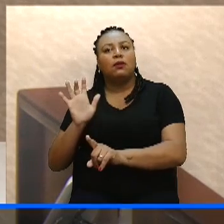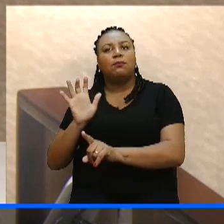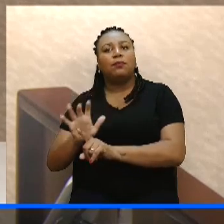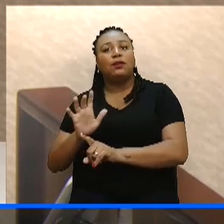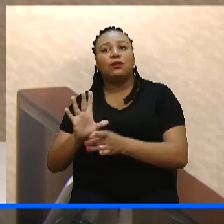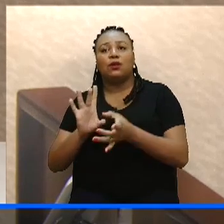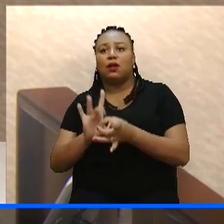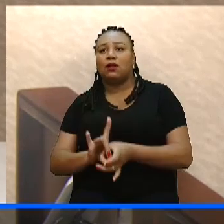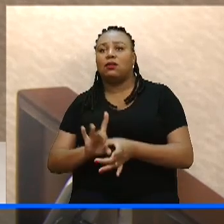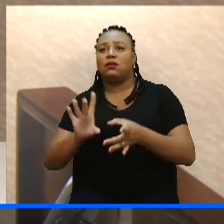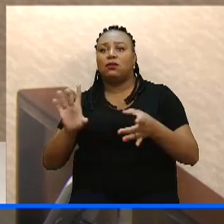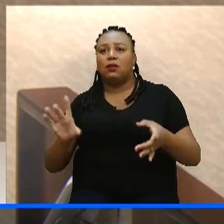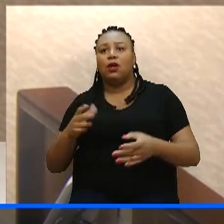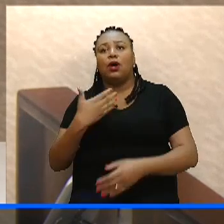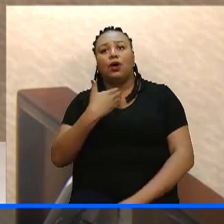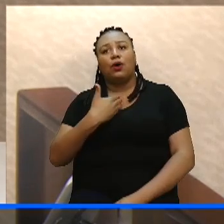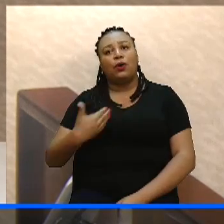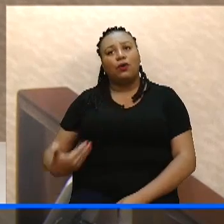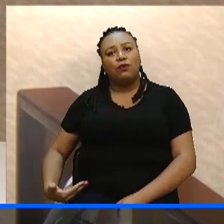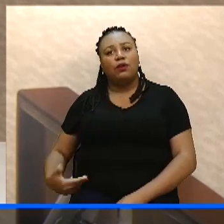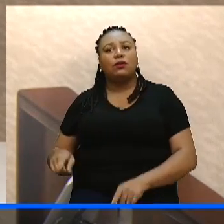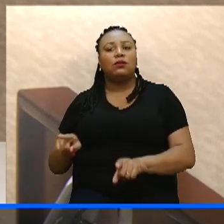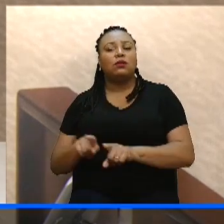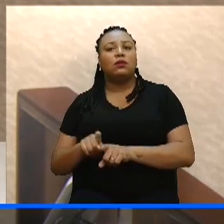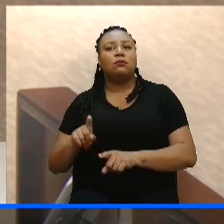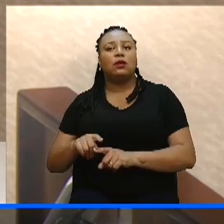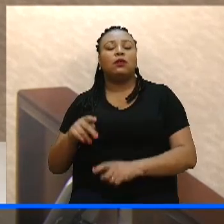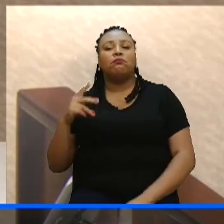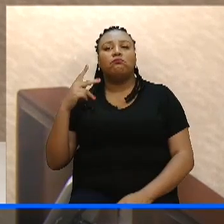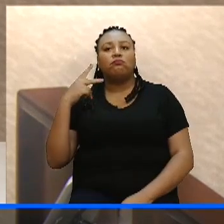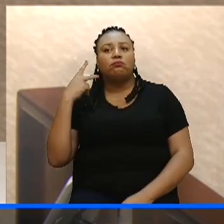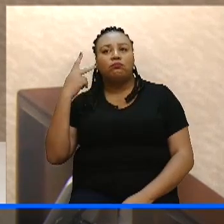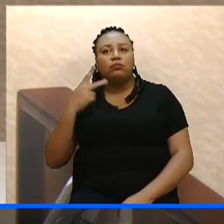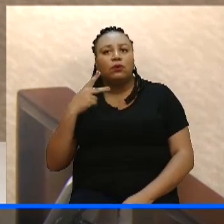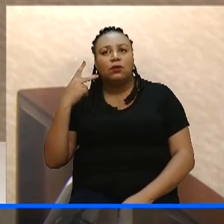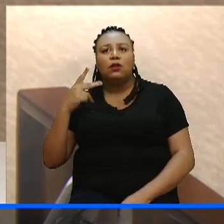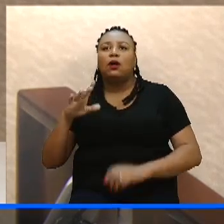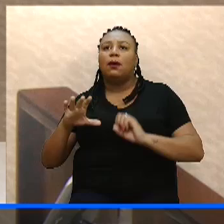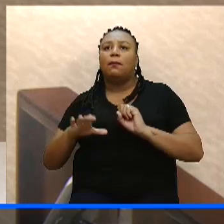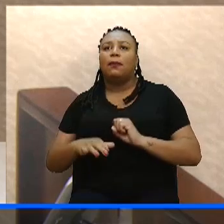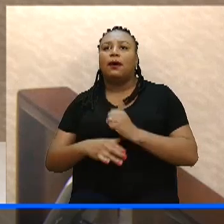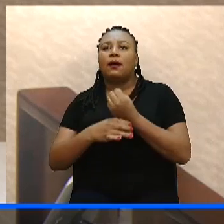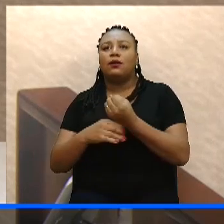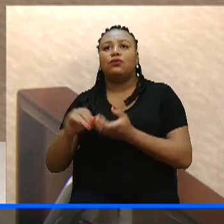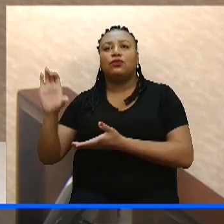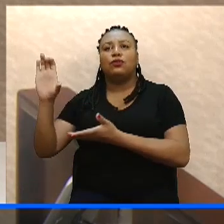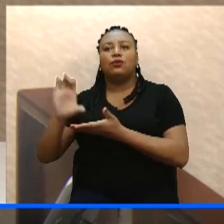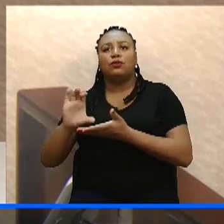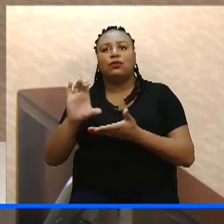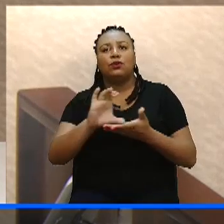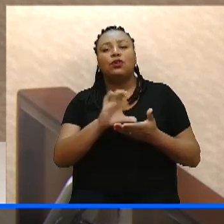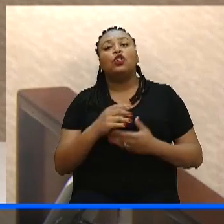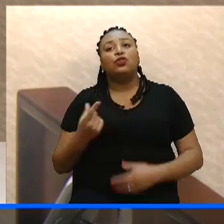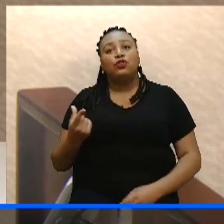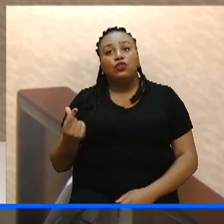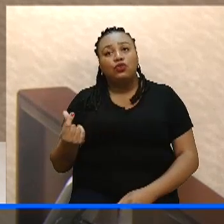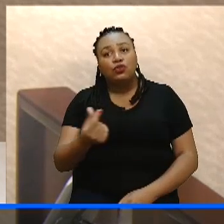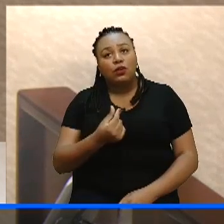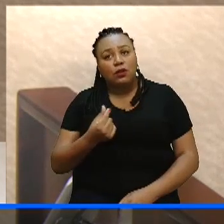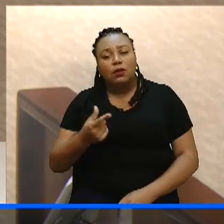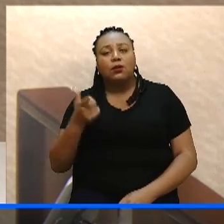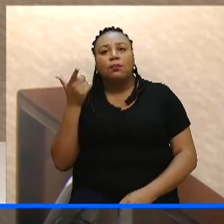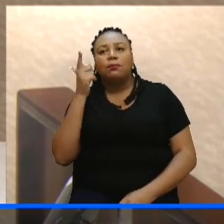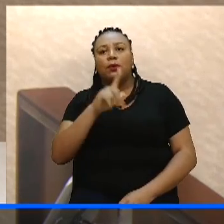democraticamente governos e parlamentos para a garantia dos recursos para os municípios e para